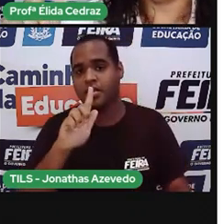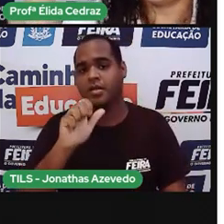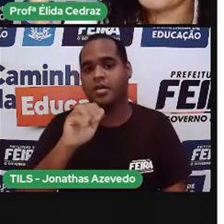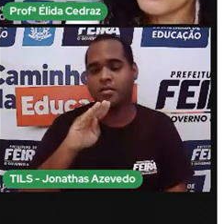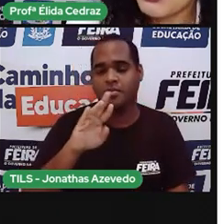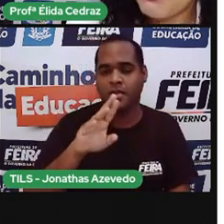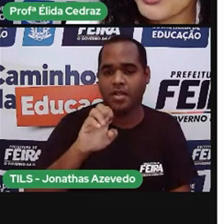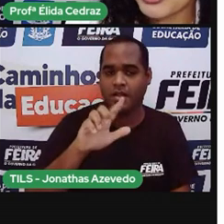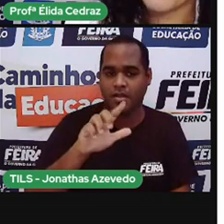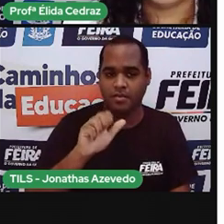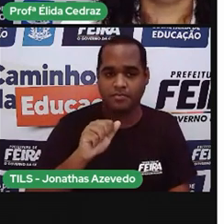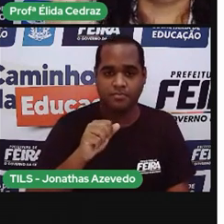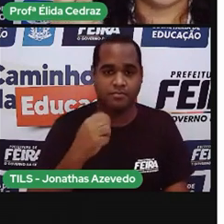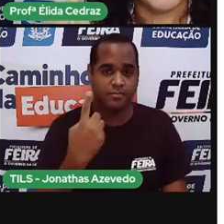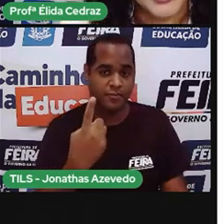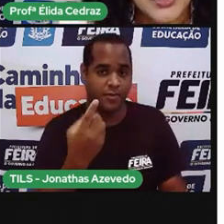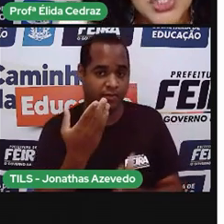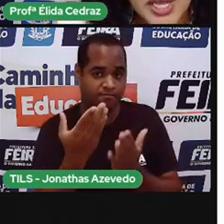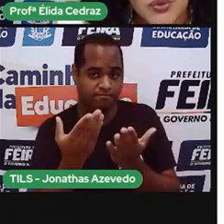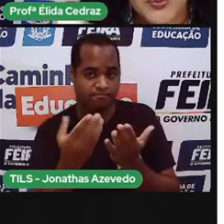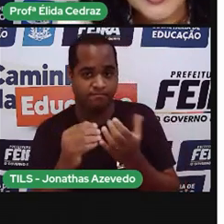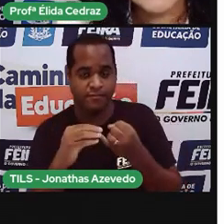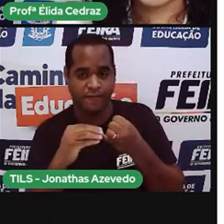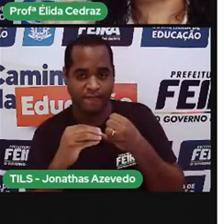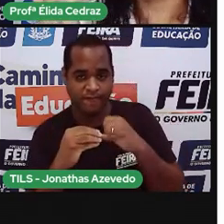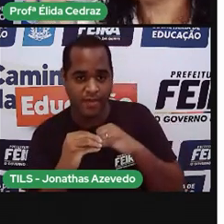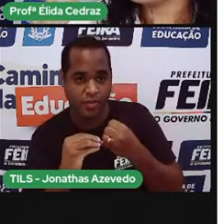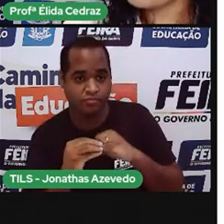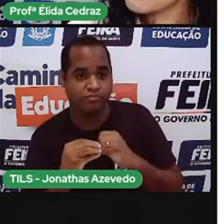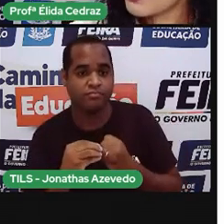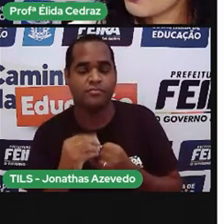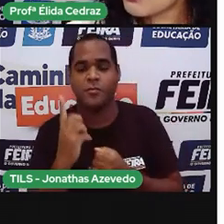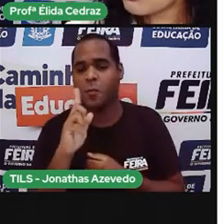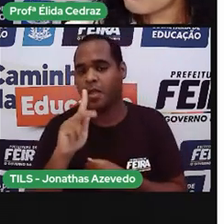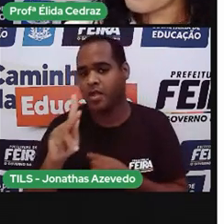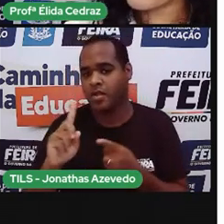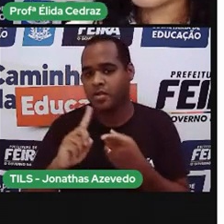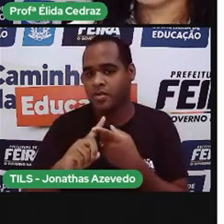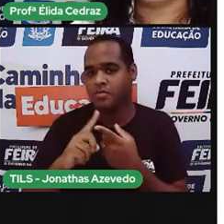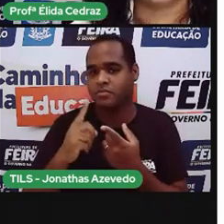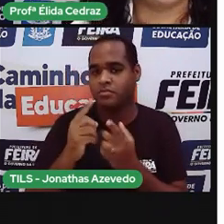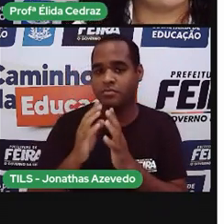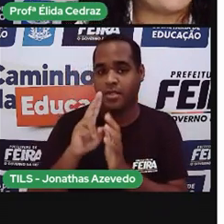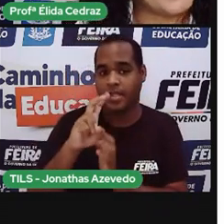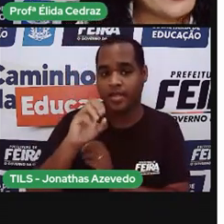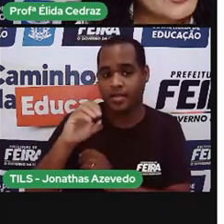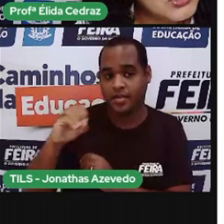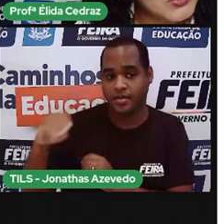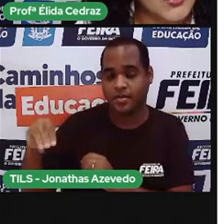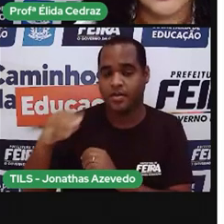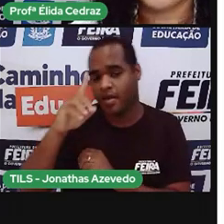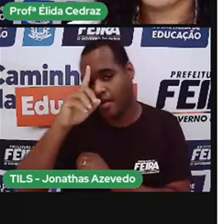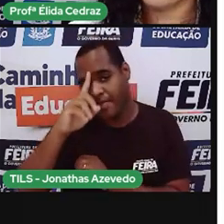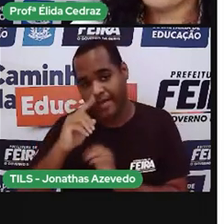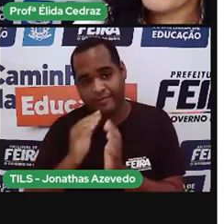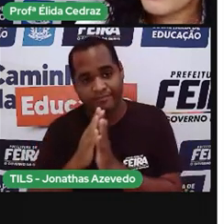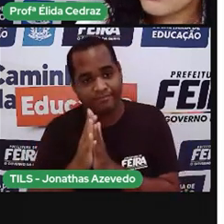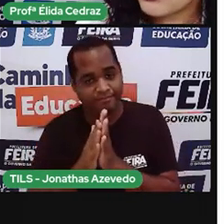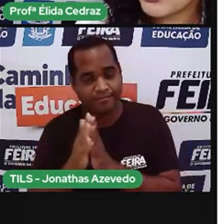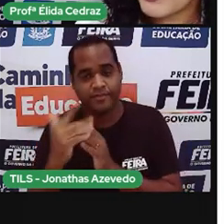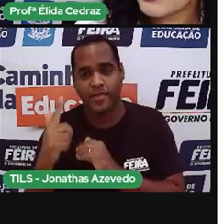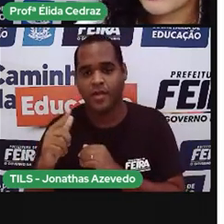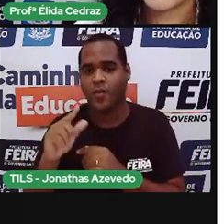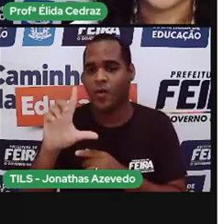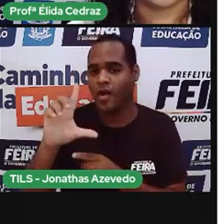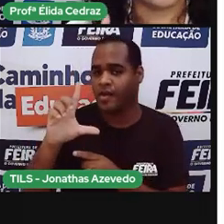tem 1 quilo de feijão, 1 quilo de arroz, 500 gramas de cocão, 1 lata de óleo, 1 litro